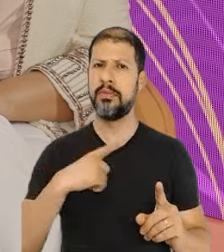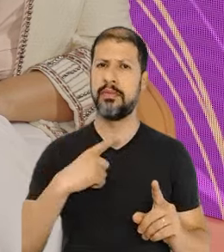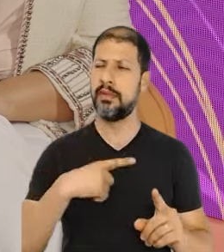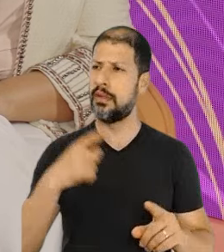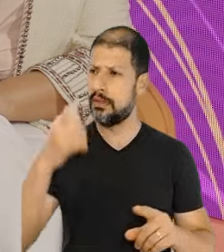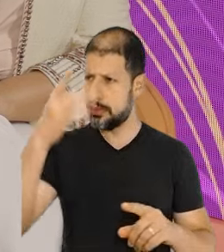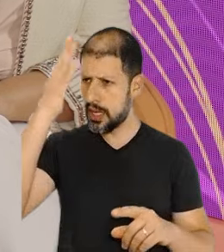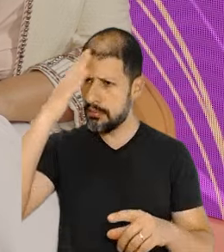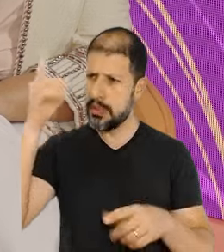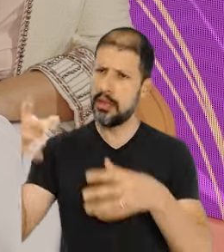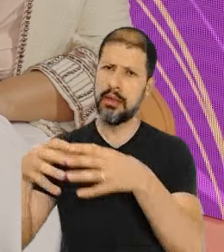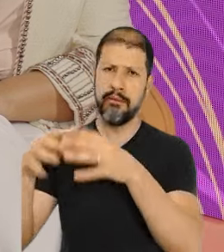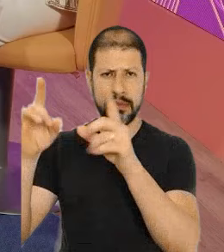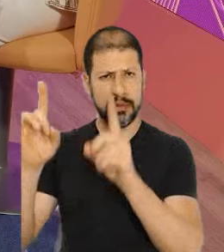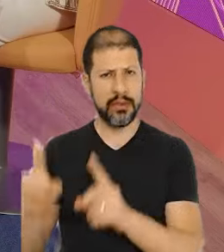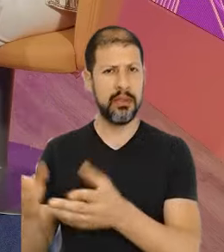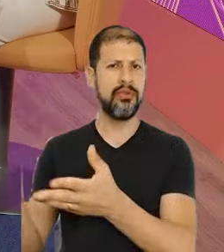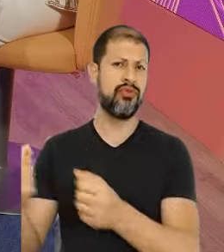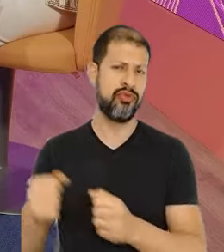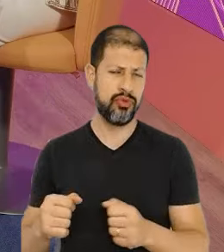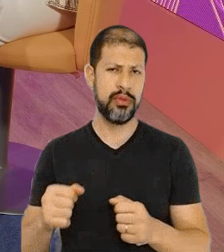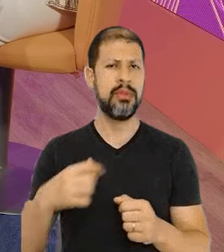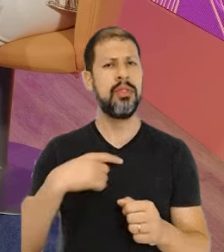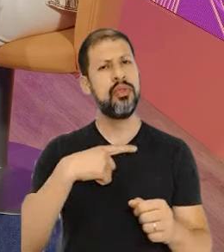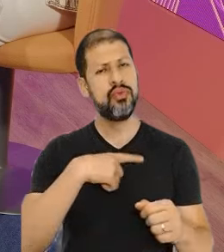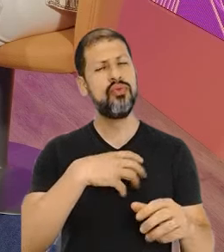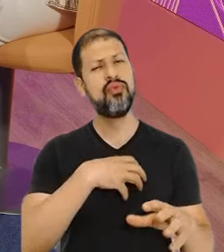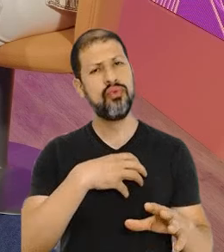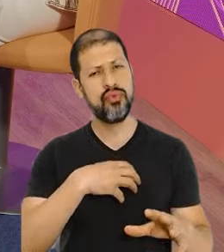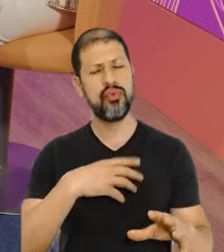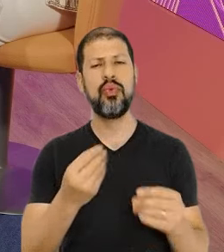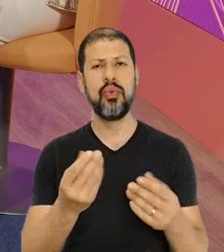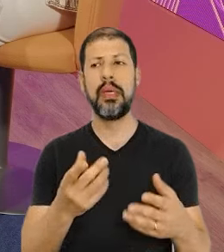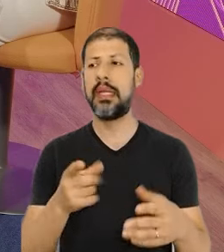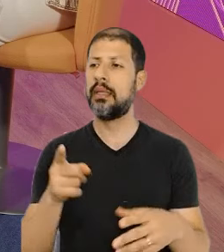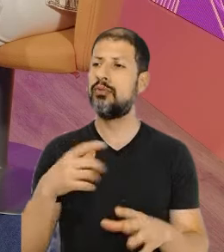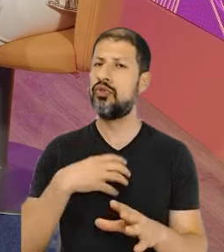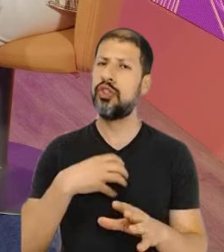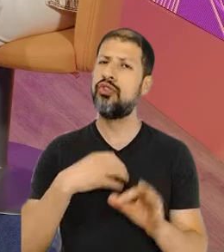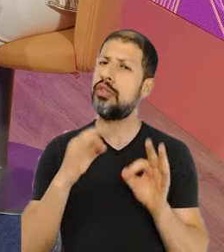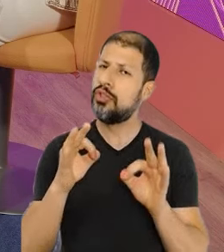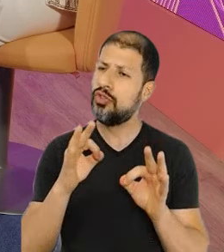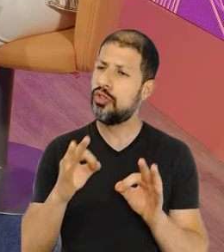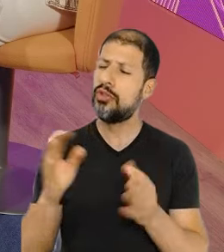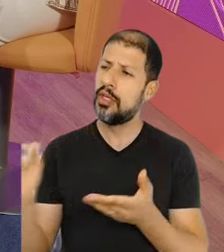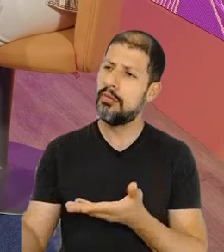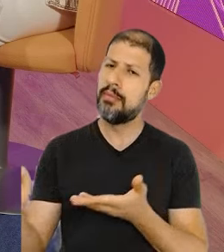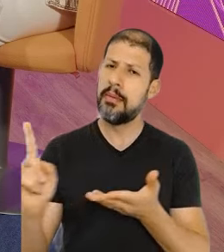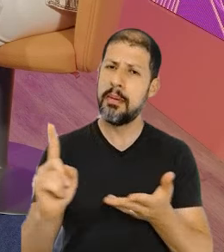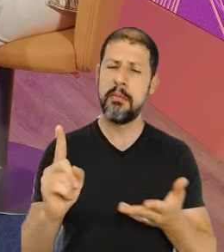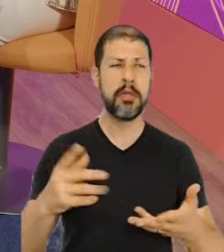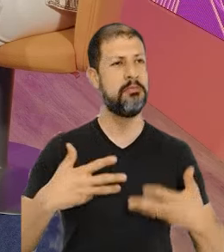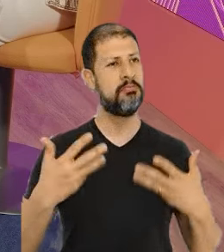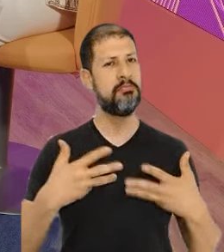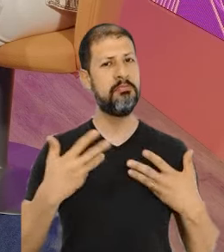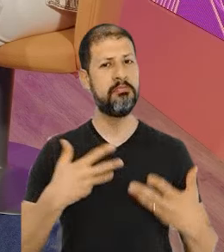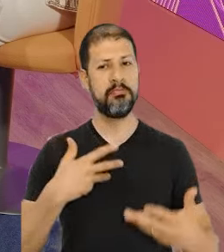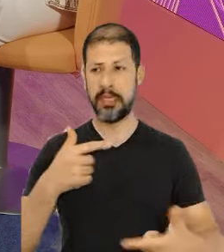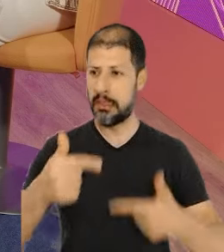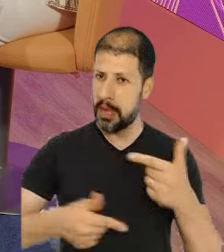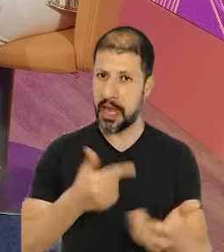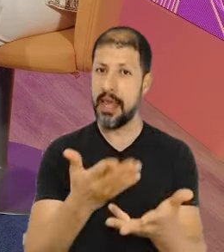deficiência Então existe uma forma de fazer isso de forma que eles possam se divertir e tá para jogo